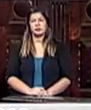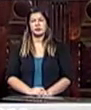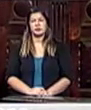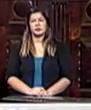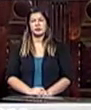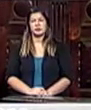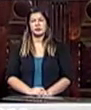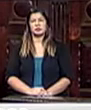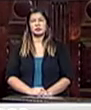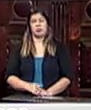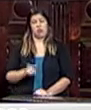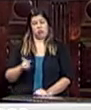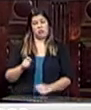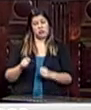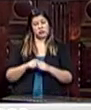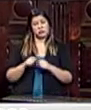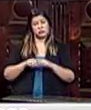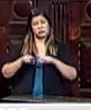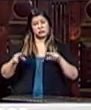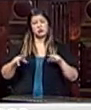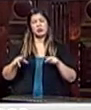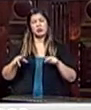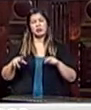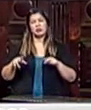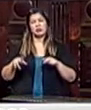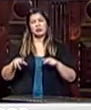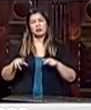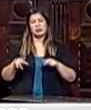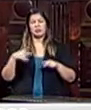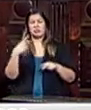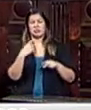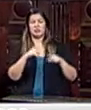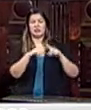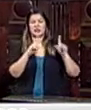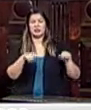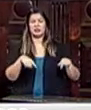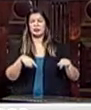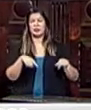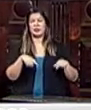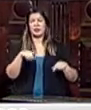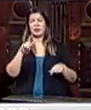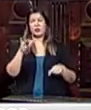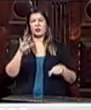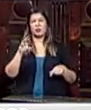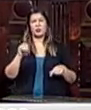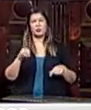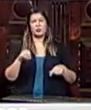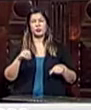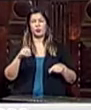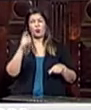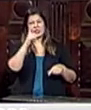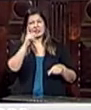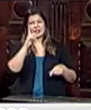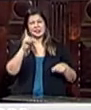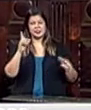Ofereceu condições para que o Sistema Globo se transformasse num partido